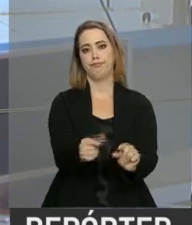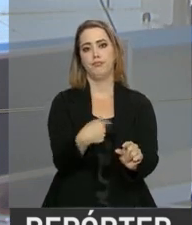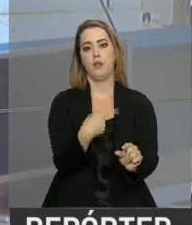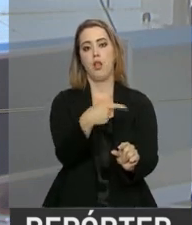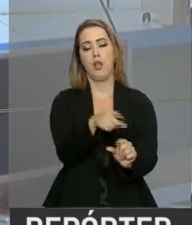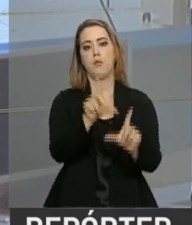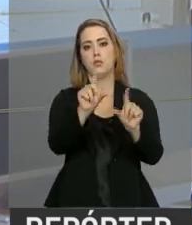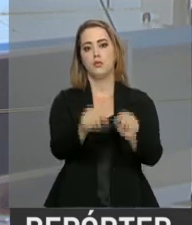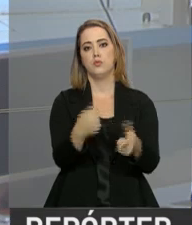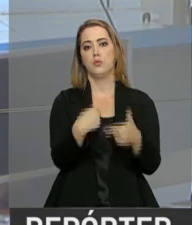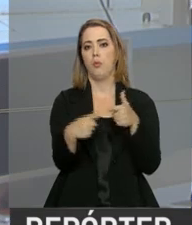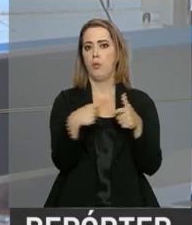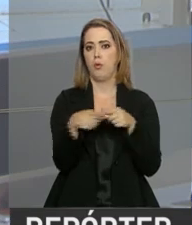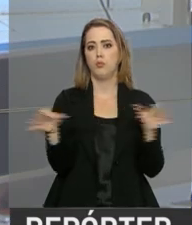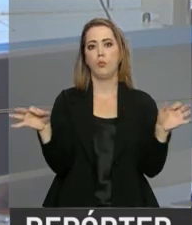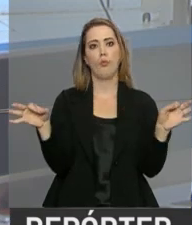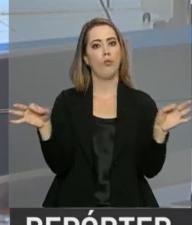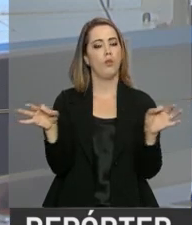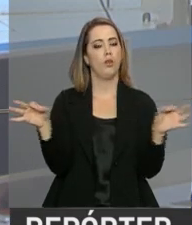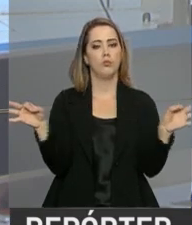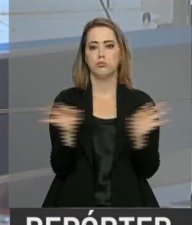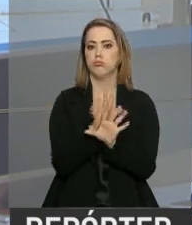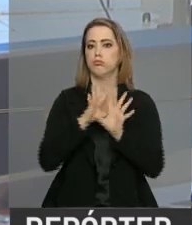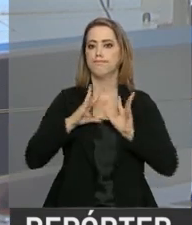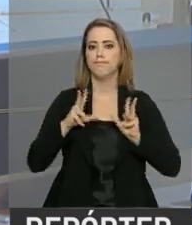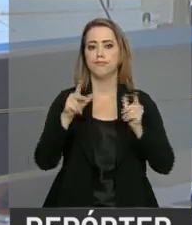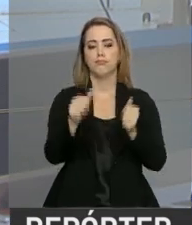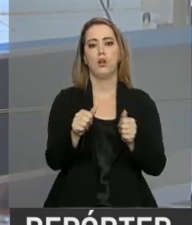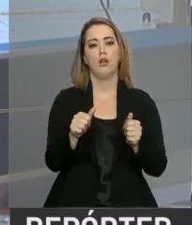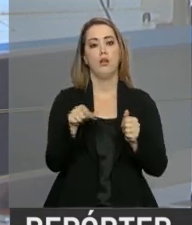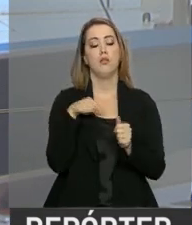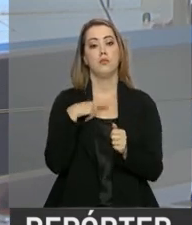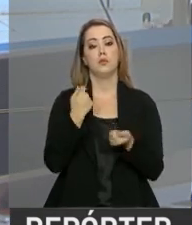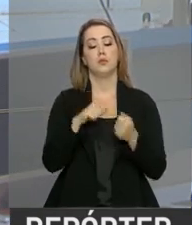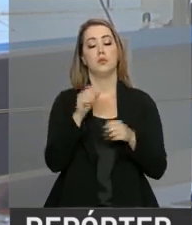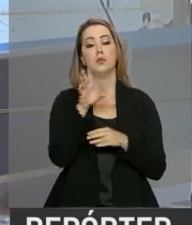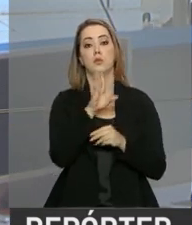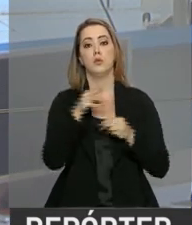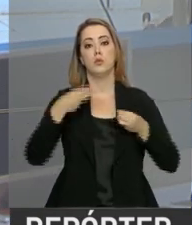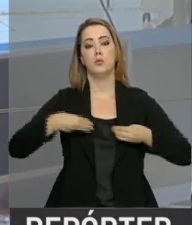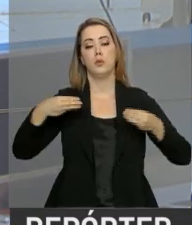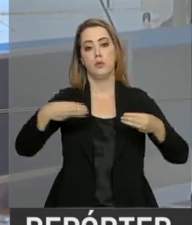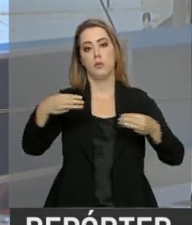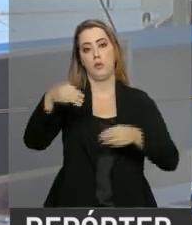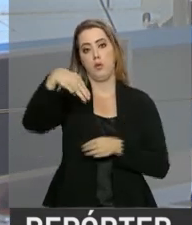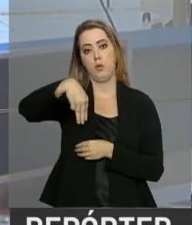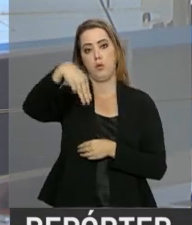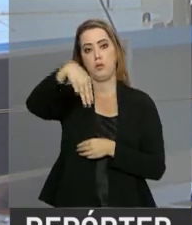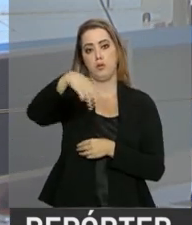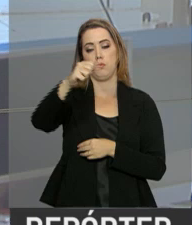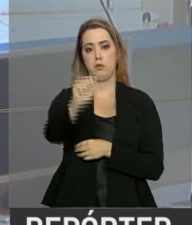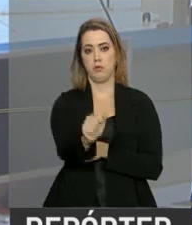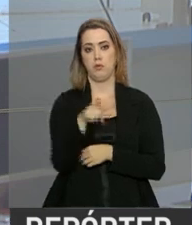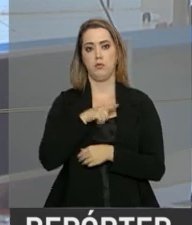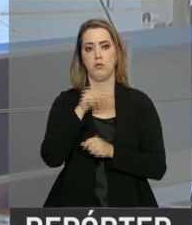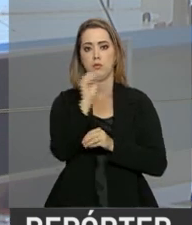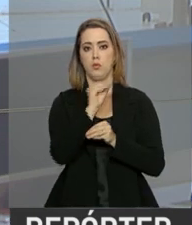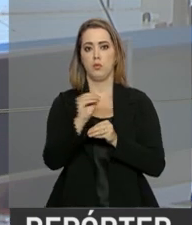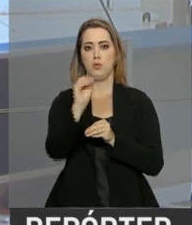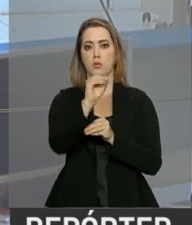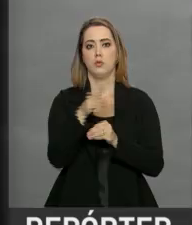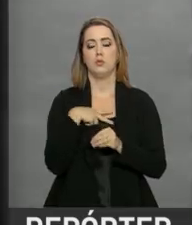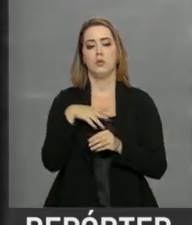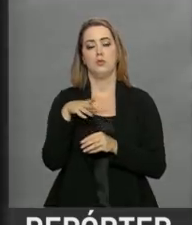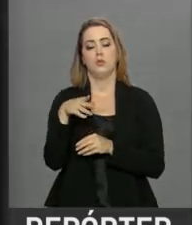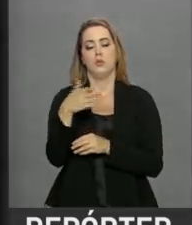para diminuir o risco de extinção o Ministério do meio ambiente apoia a criação de um santuário para preservação de baleias no Atlântico